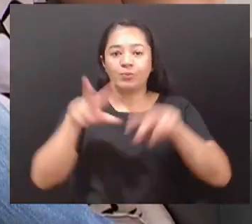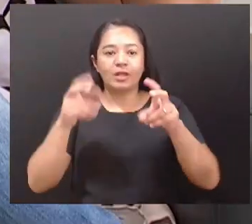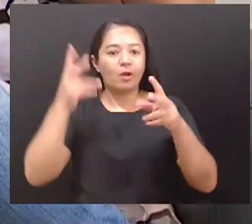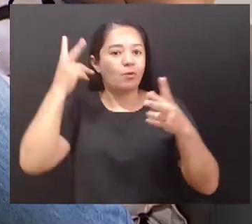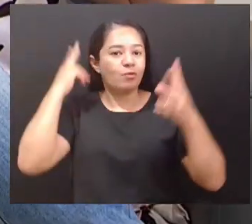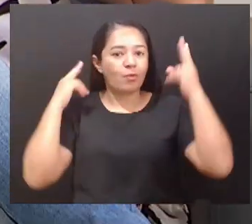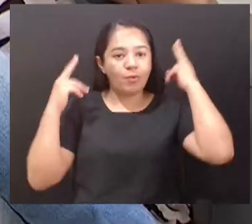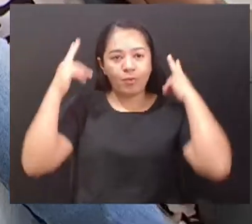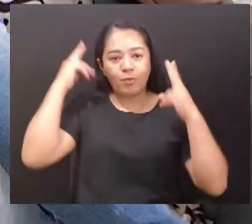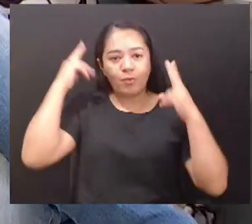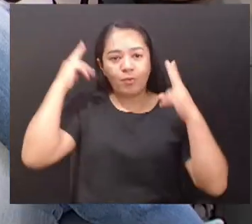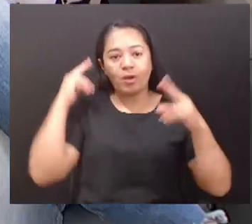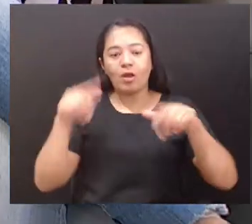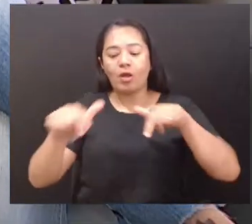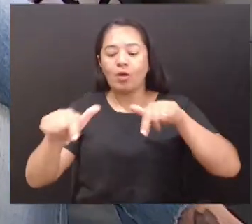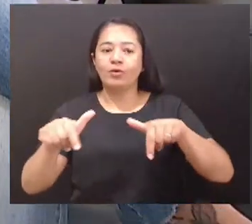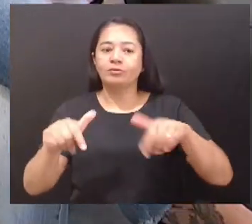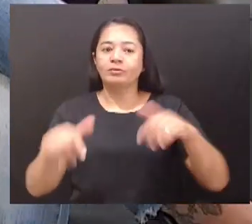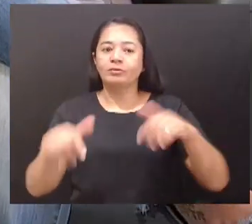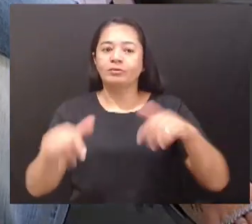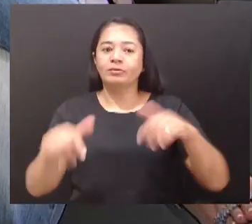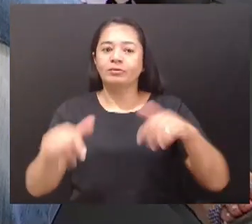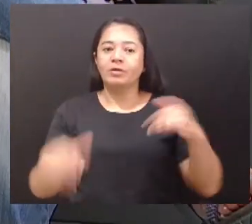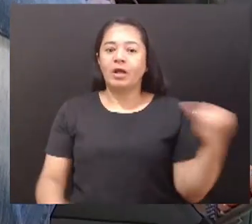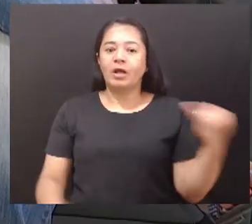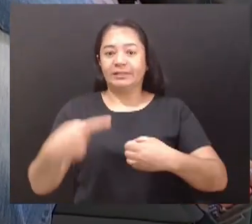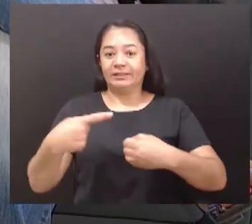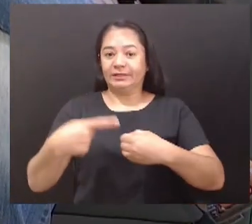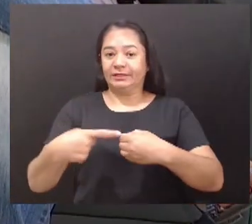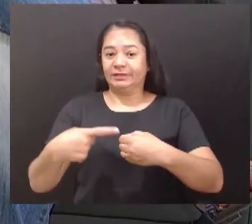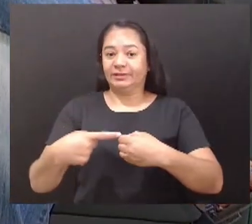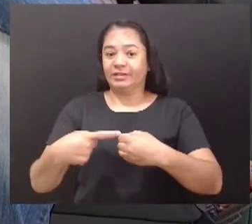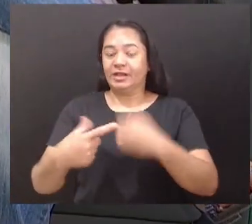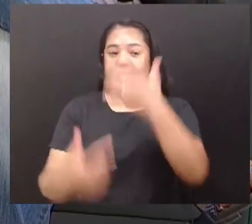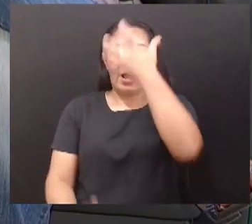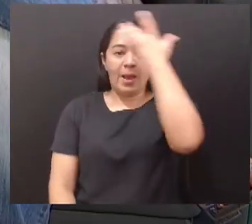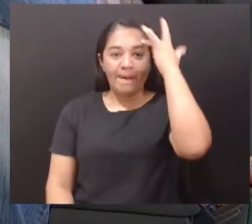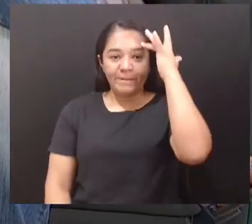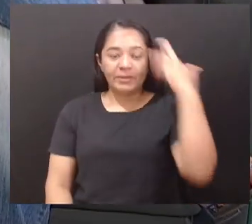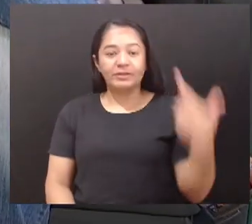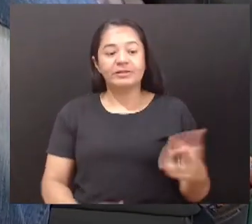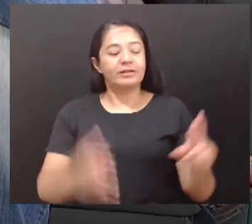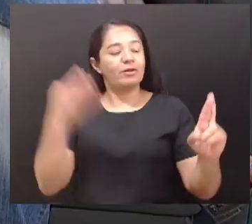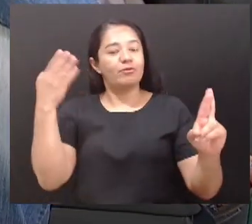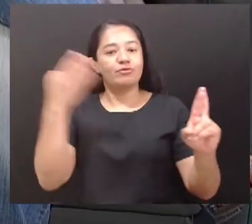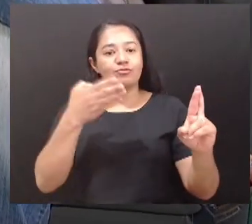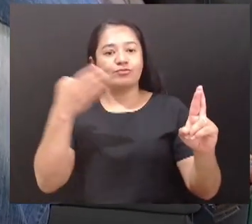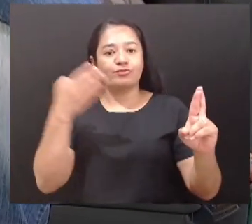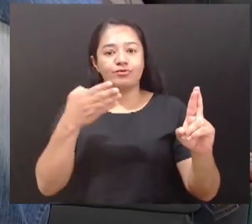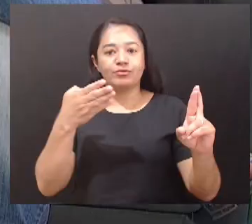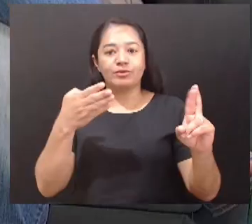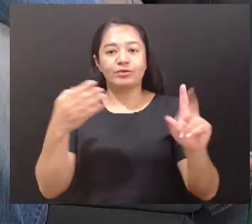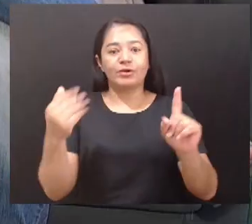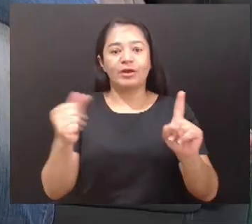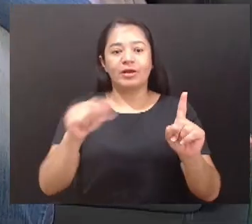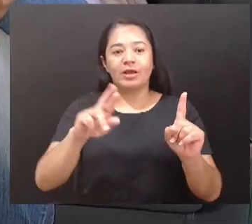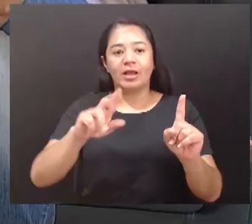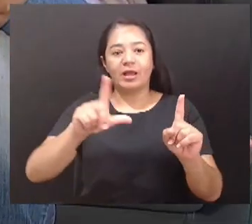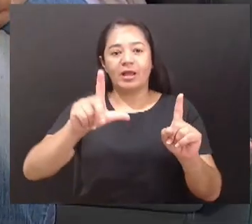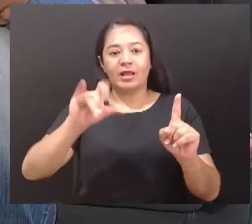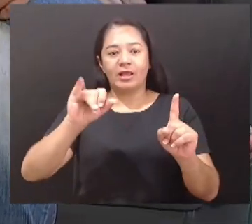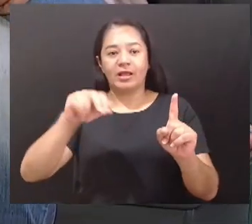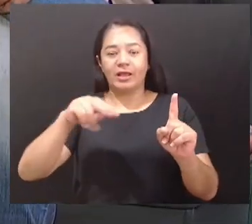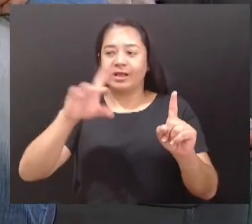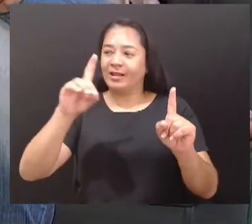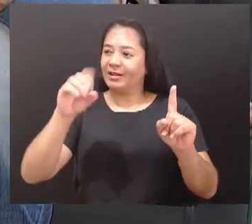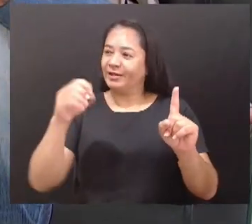serviço bem importante aqui na cidade, com uma pessoa que é referência, o Arlindo Moreira Filho, o